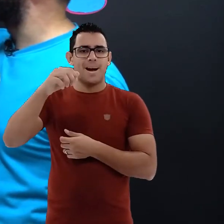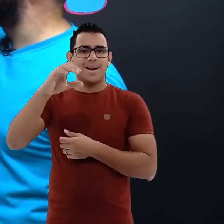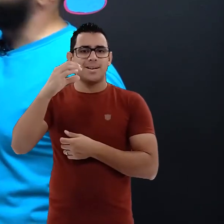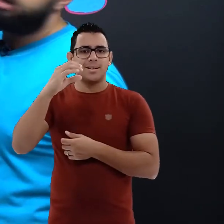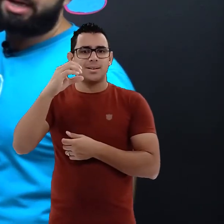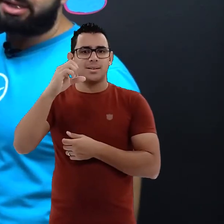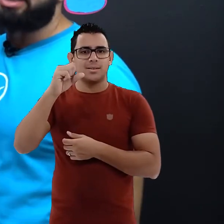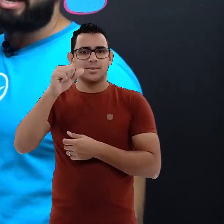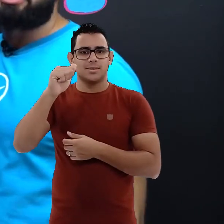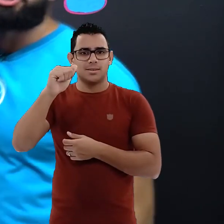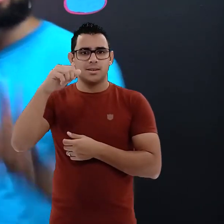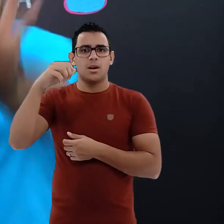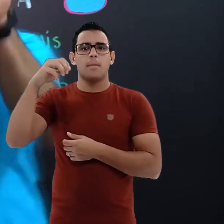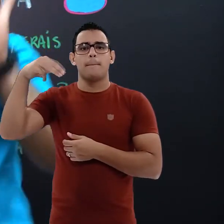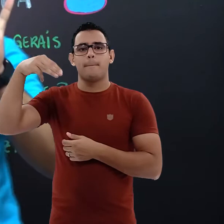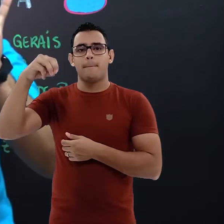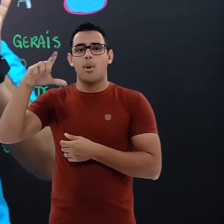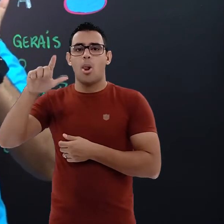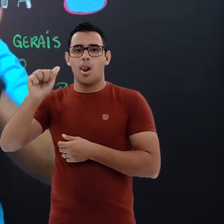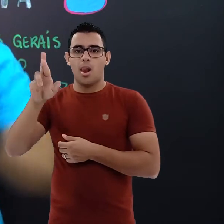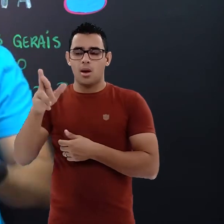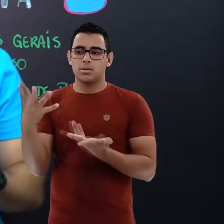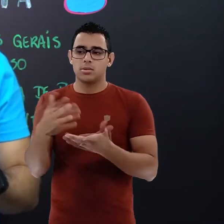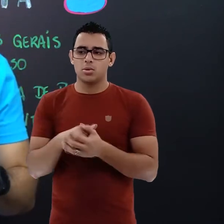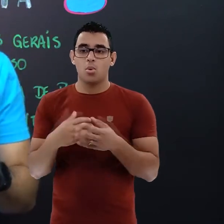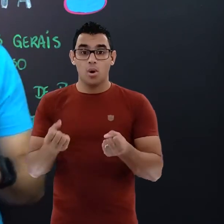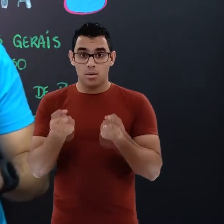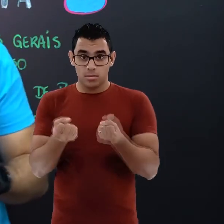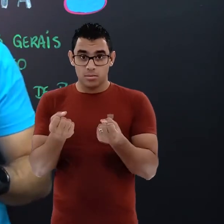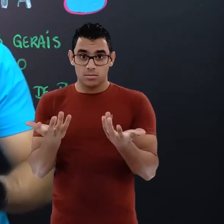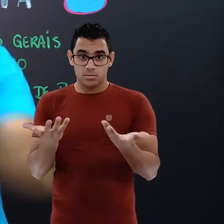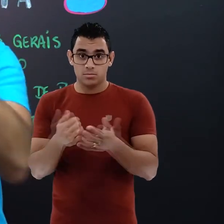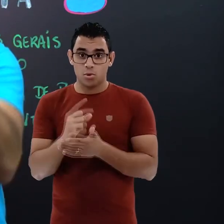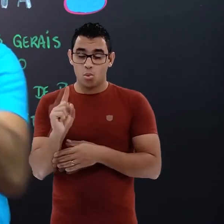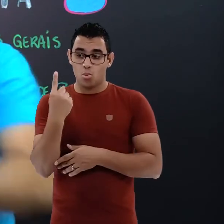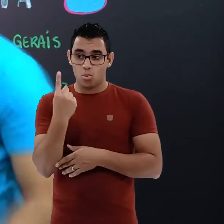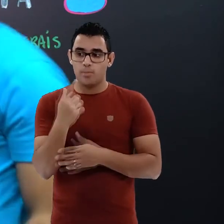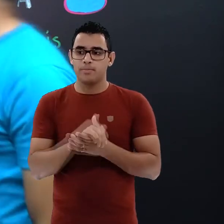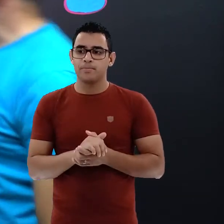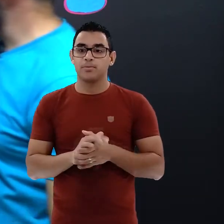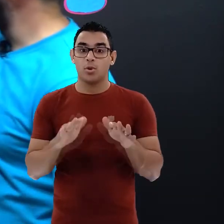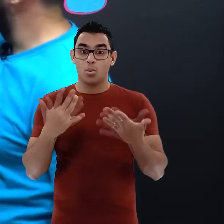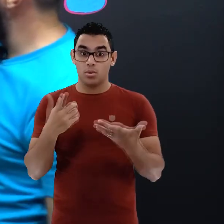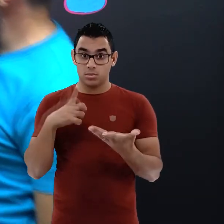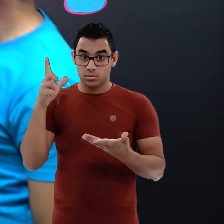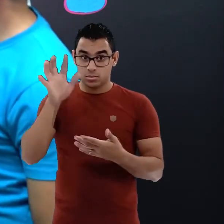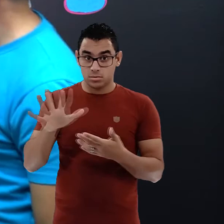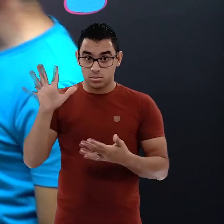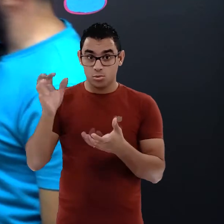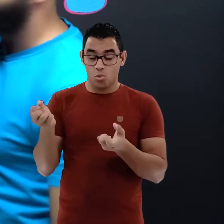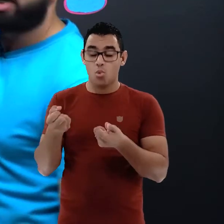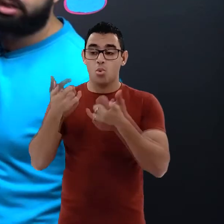vezes 10 a 23 entidades de hidrogênio, qual que é a massa do hidrogênio na tabela? 1. Então, quando eu tiver